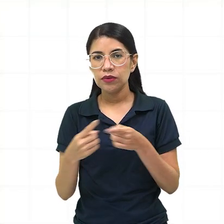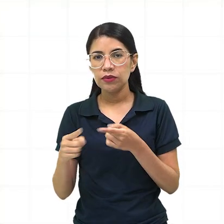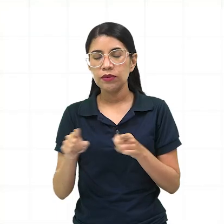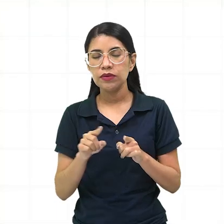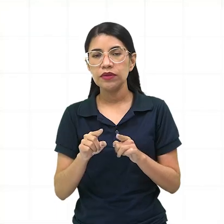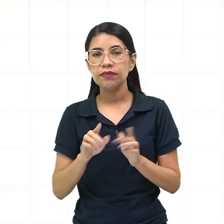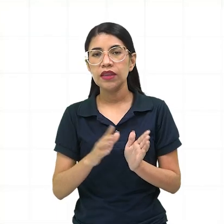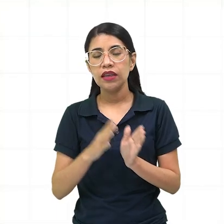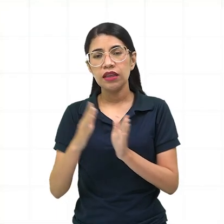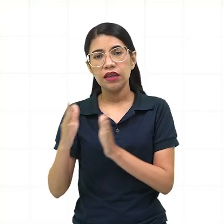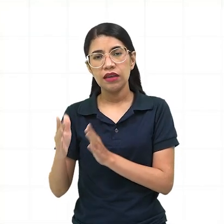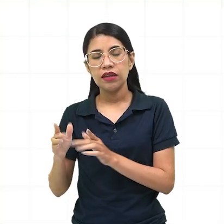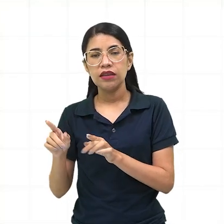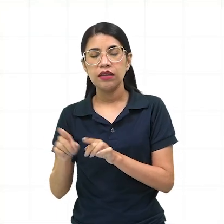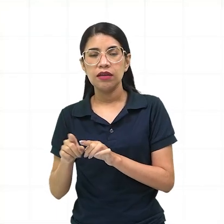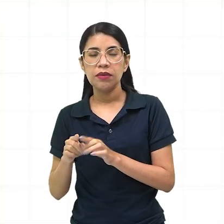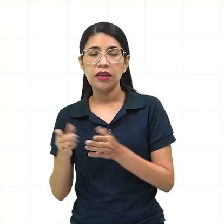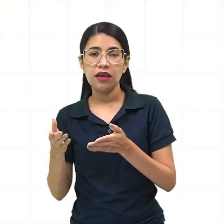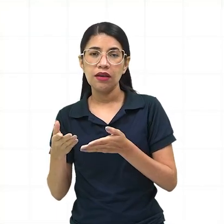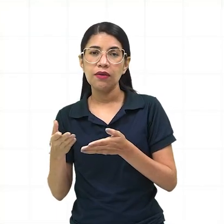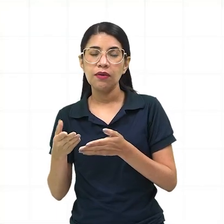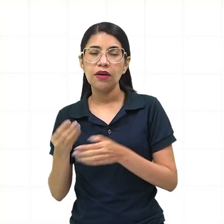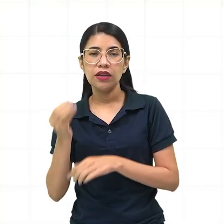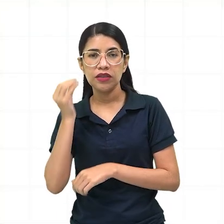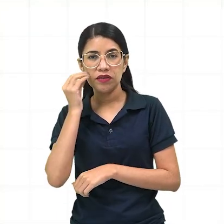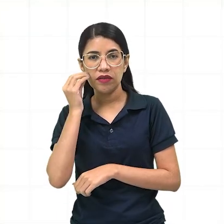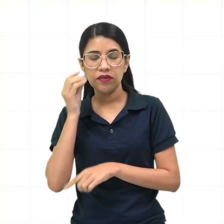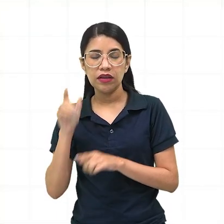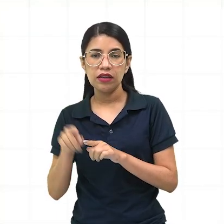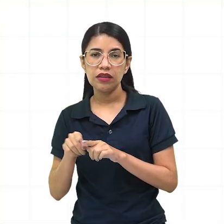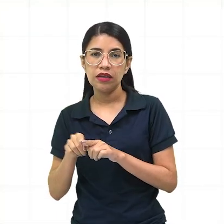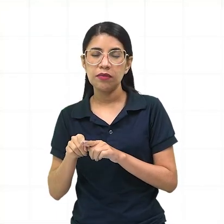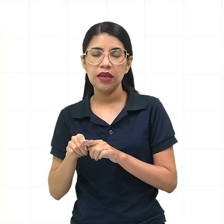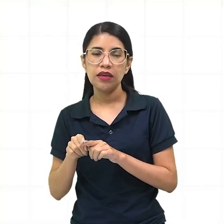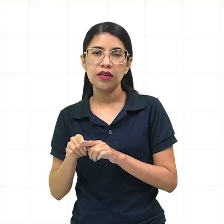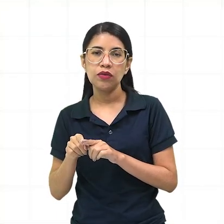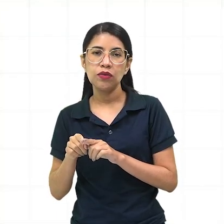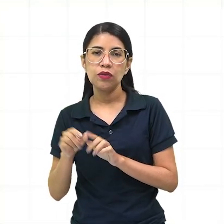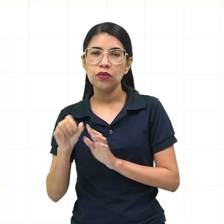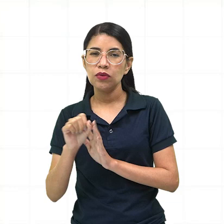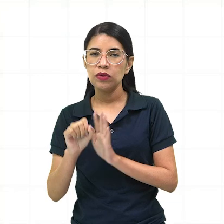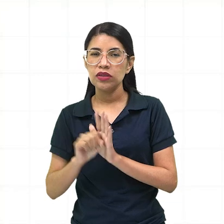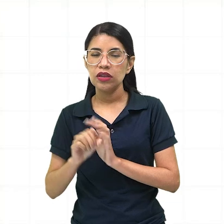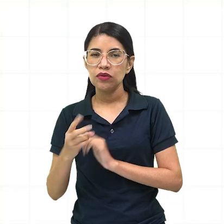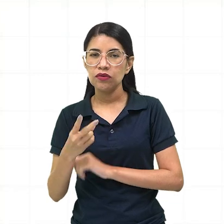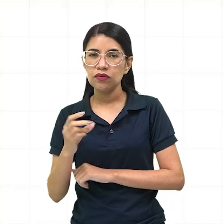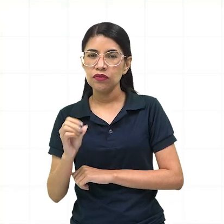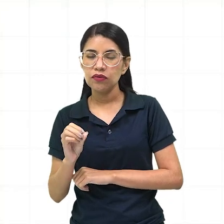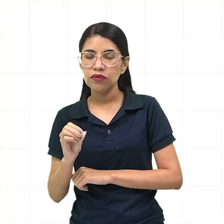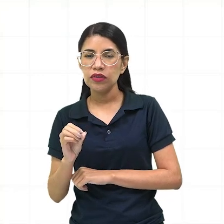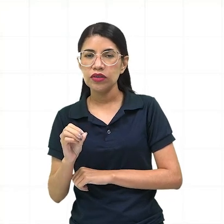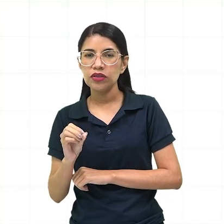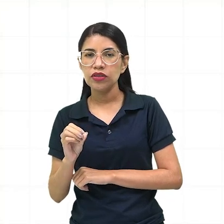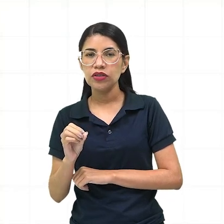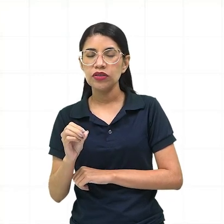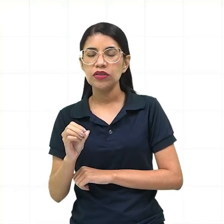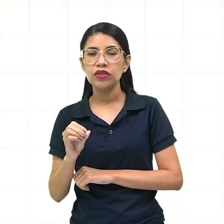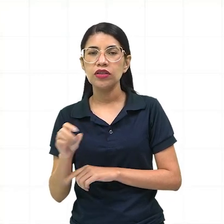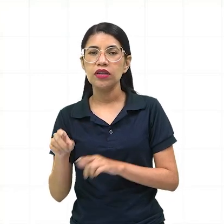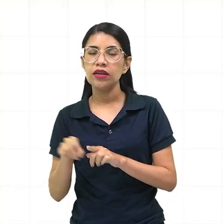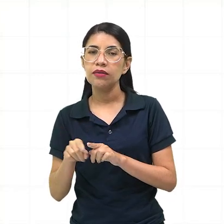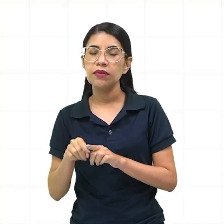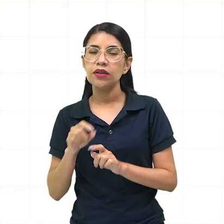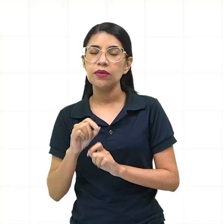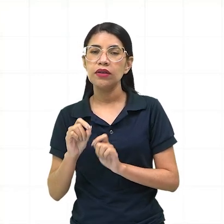Depois nós vamos ver agora, de repente, há menos de um século, o marco da imprensa,